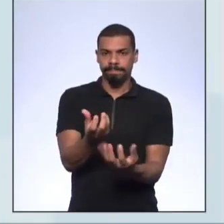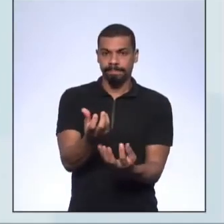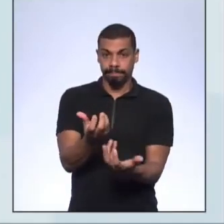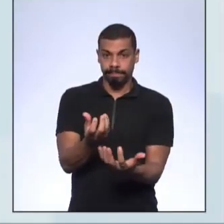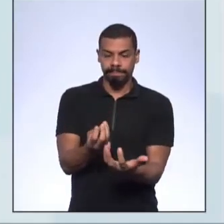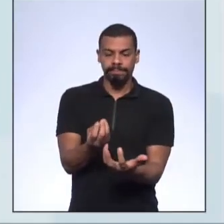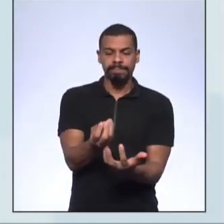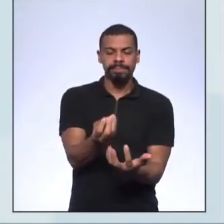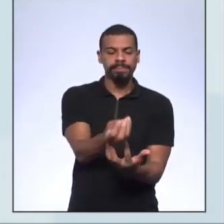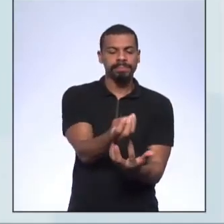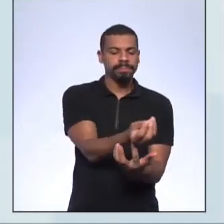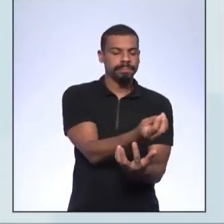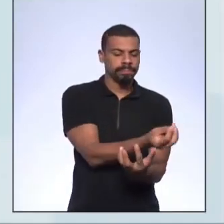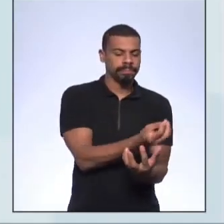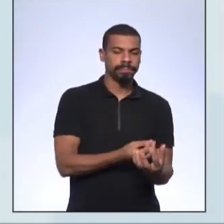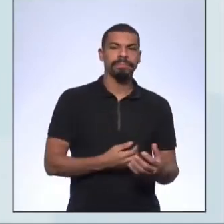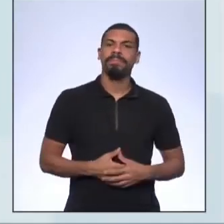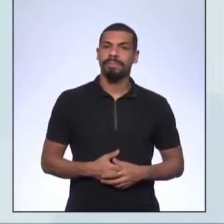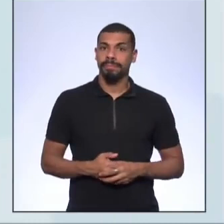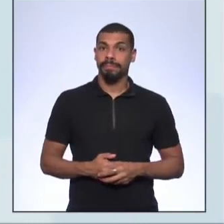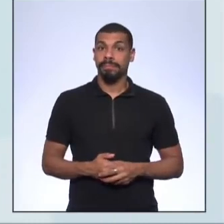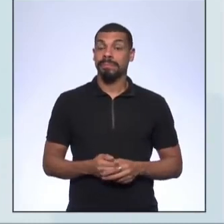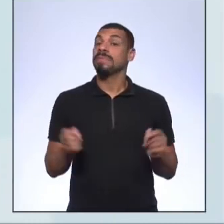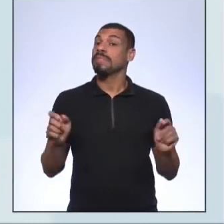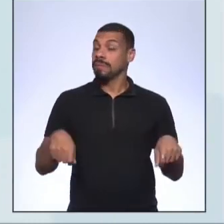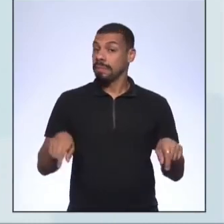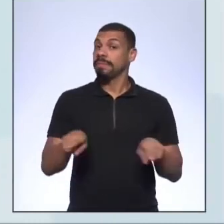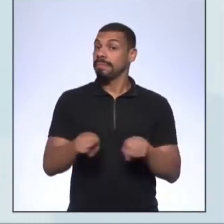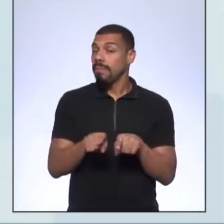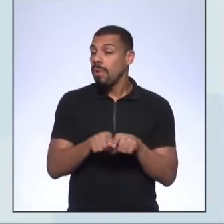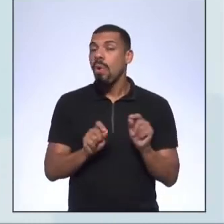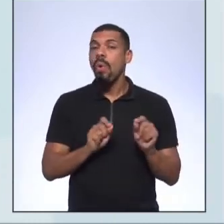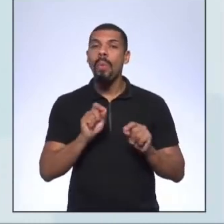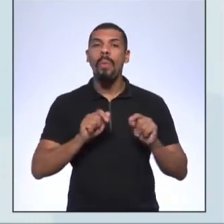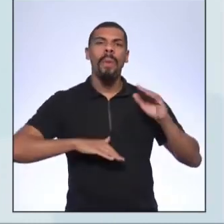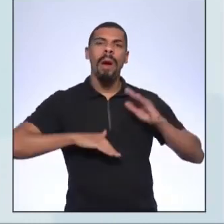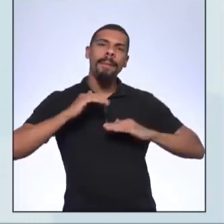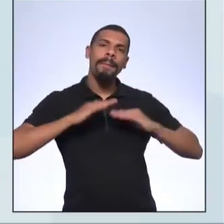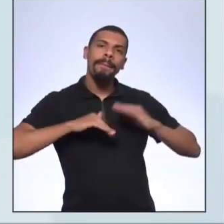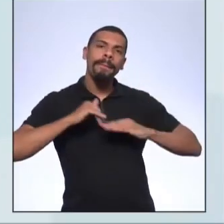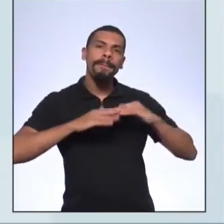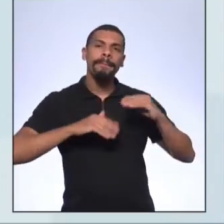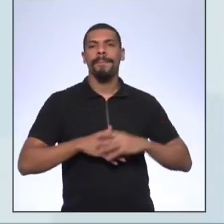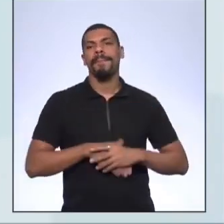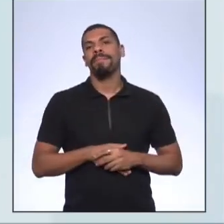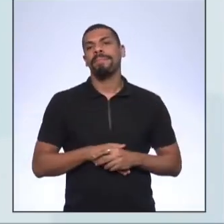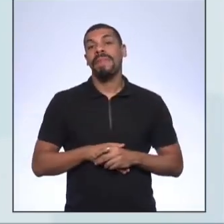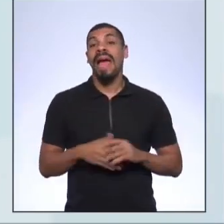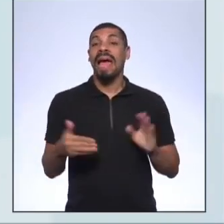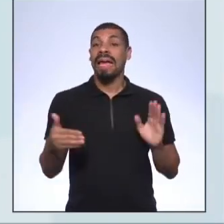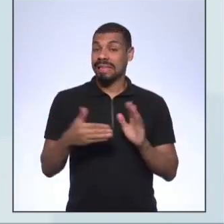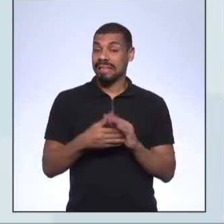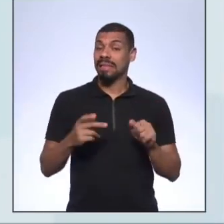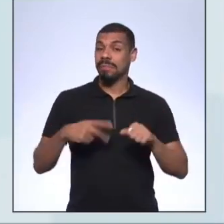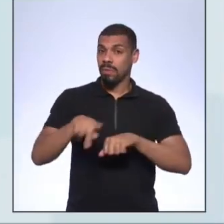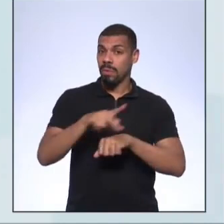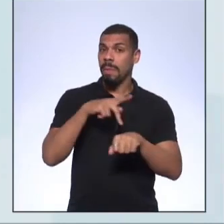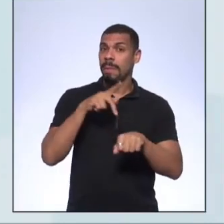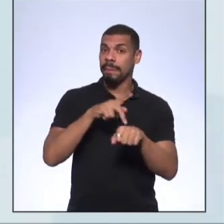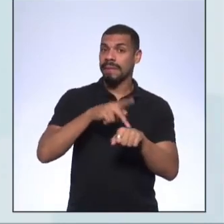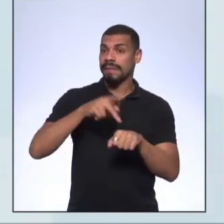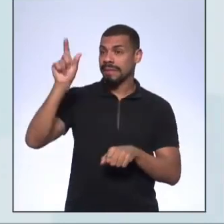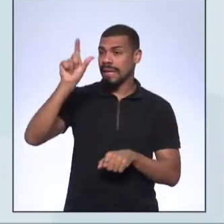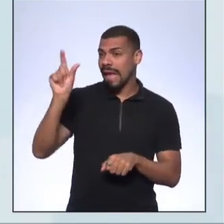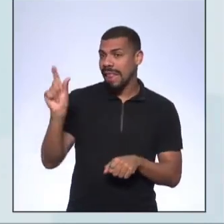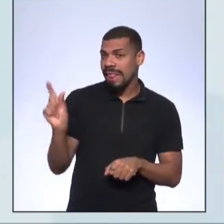península, né? E as atividades marítimas são favorecidas dessa maneira, né? A própria Itália também é uma península, a